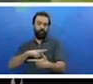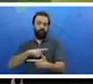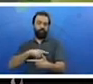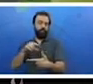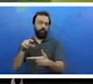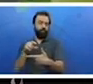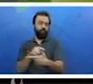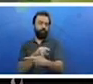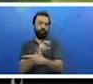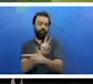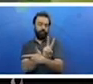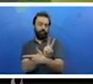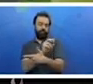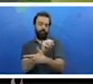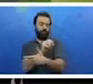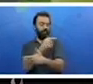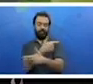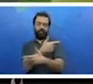por 8 vai dar